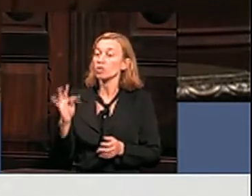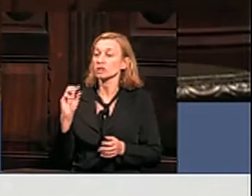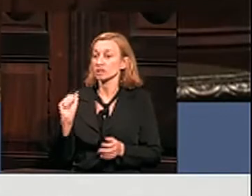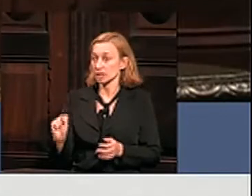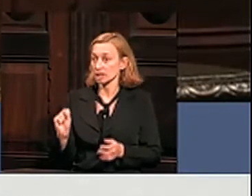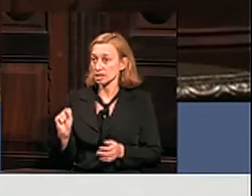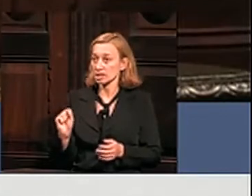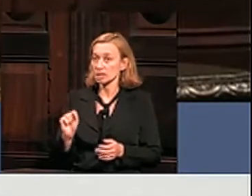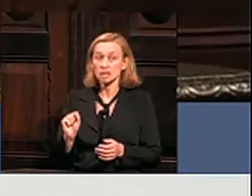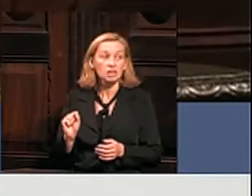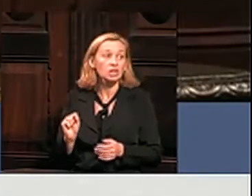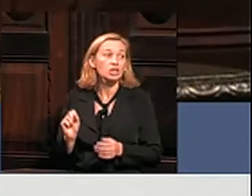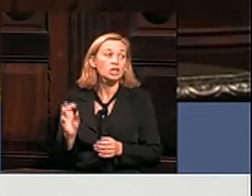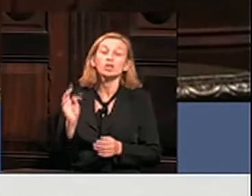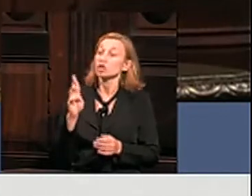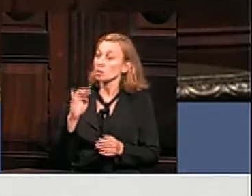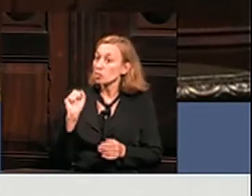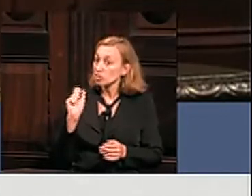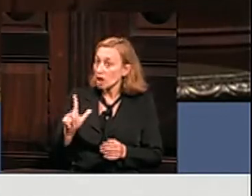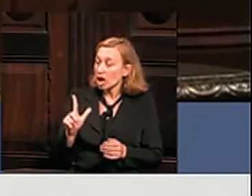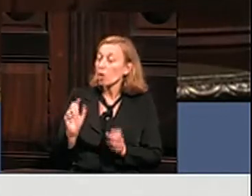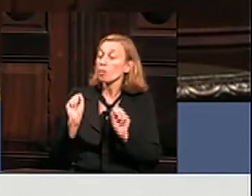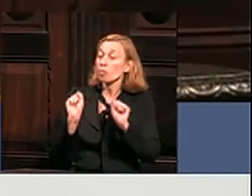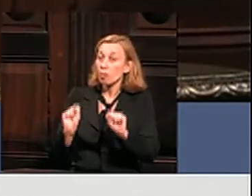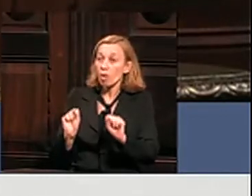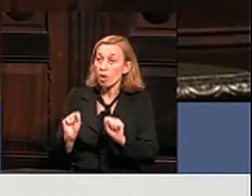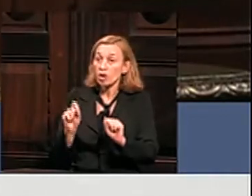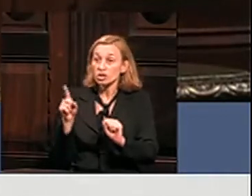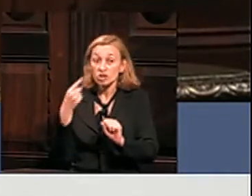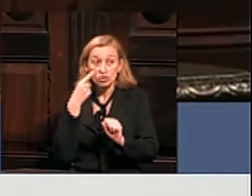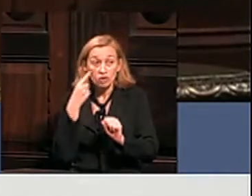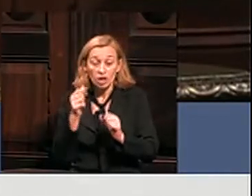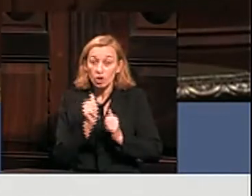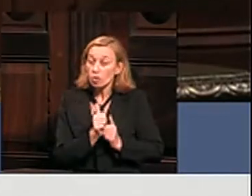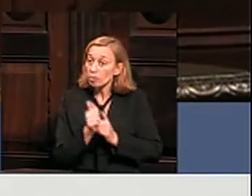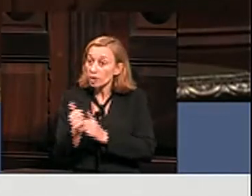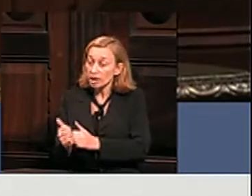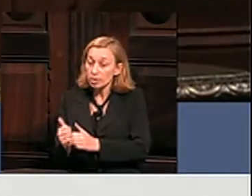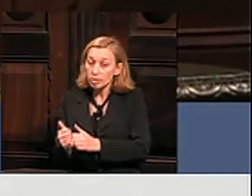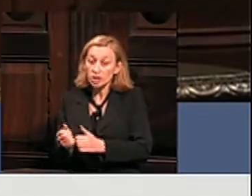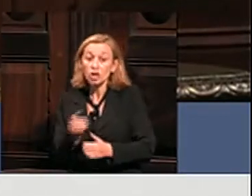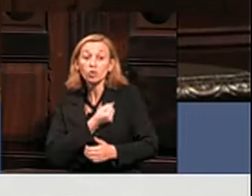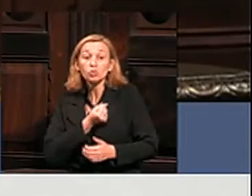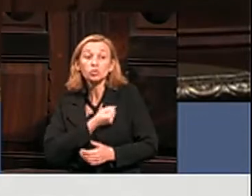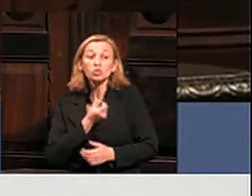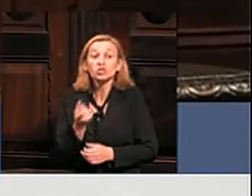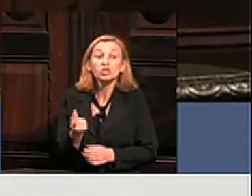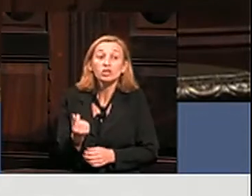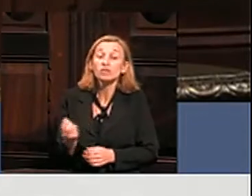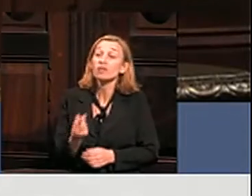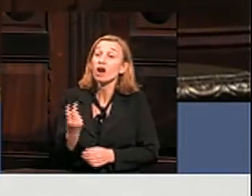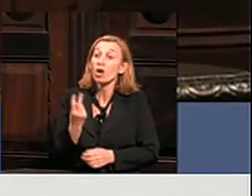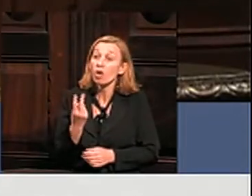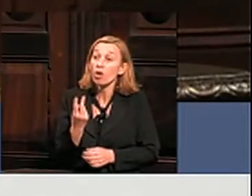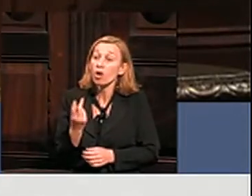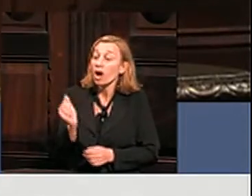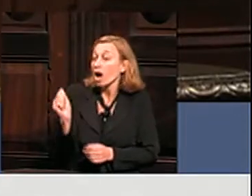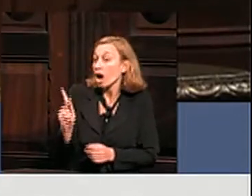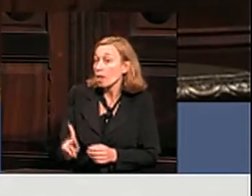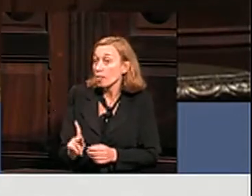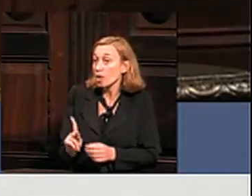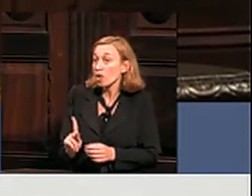associando todos os elementos que ele tem de acompanhamento das contas, ele aprova